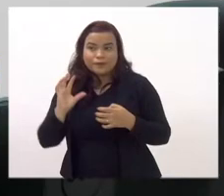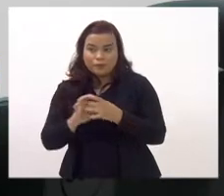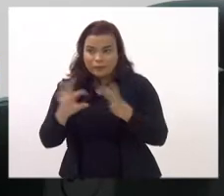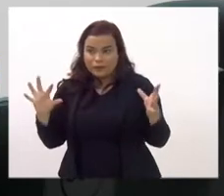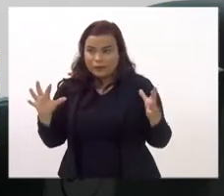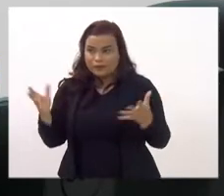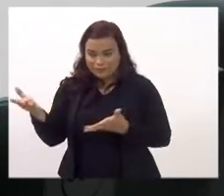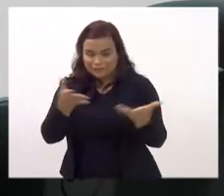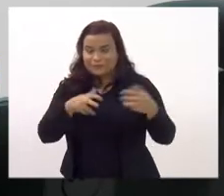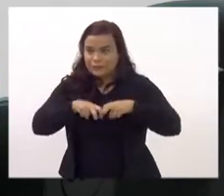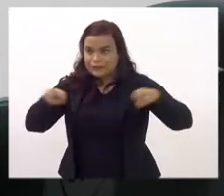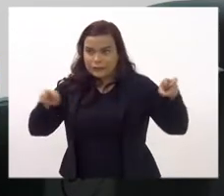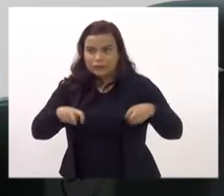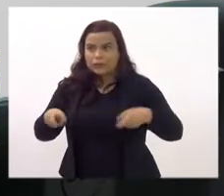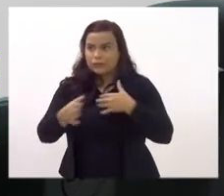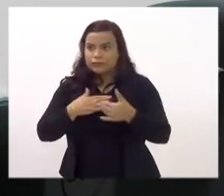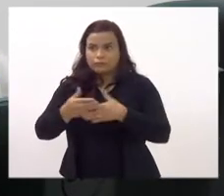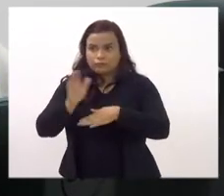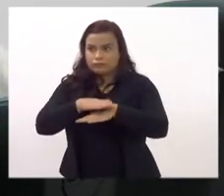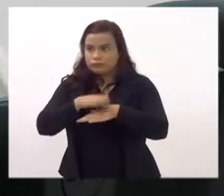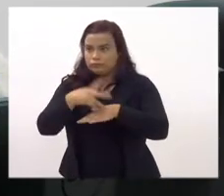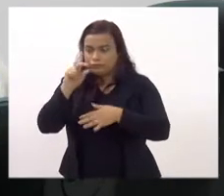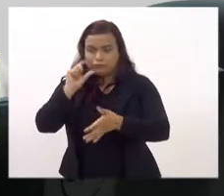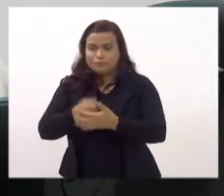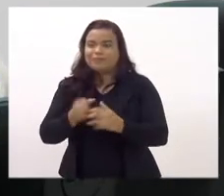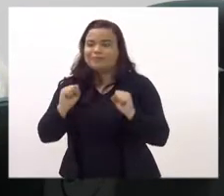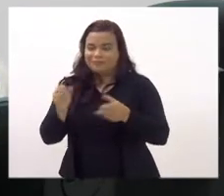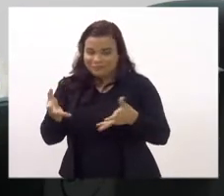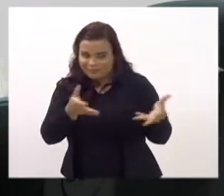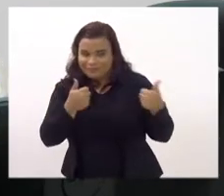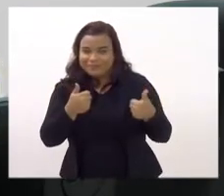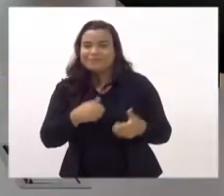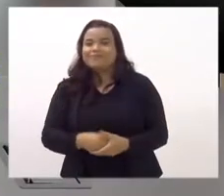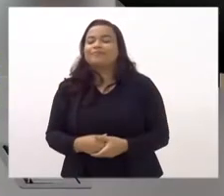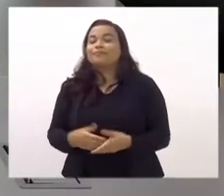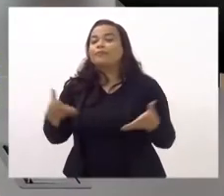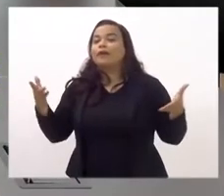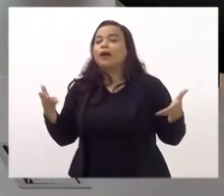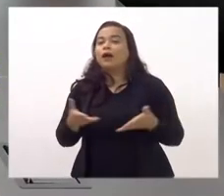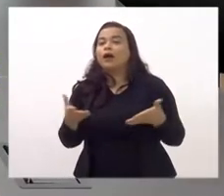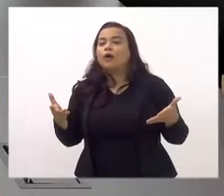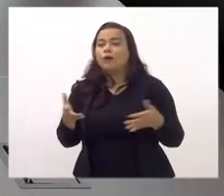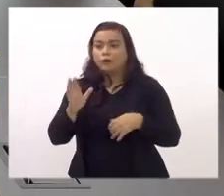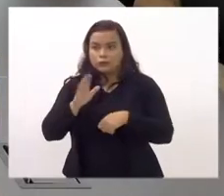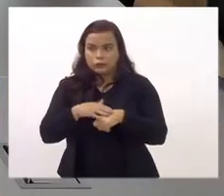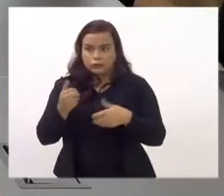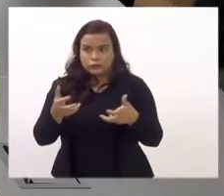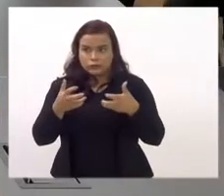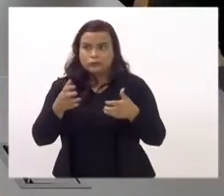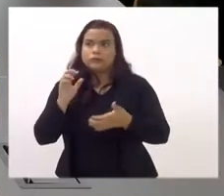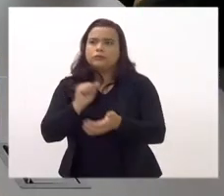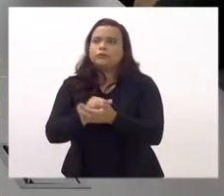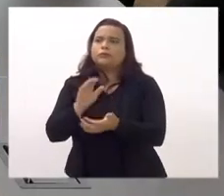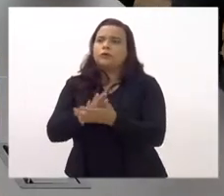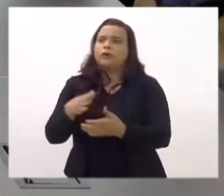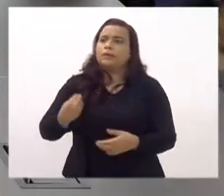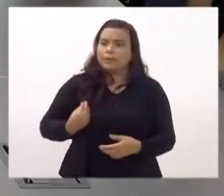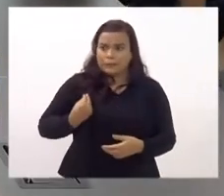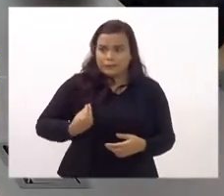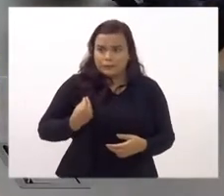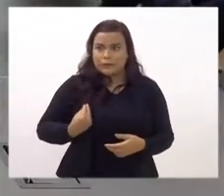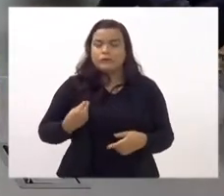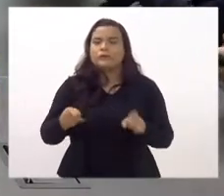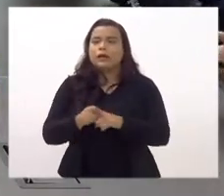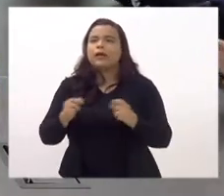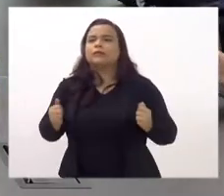sala, onde vocês quiserem sentar, tá bom? Mas agora, nesse momento, eu quero chamar, eu quero registrar aqui a presença também da